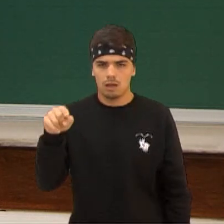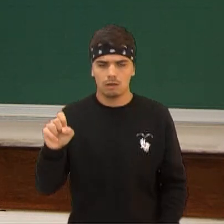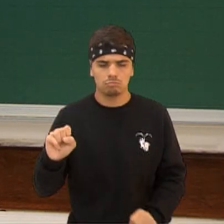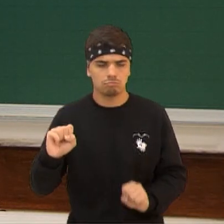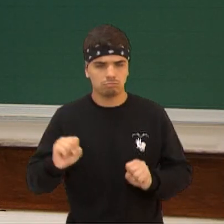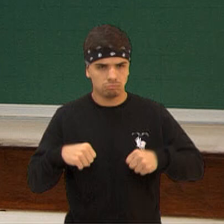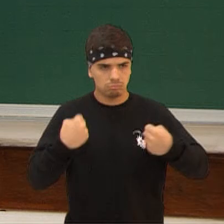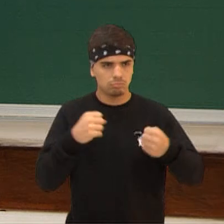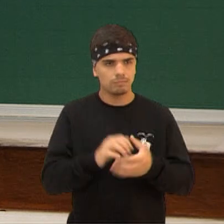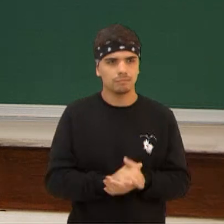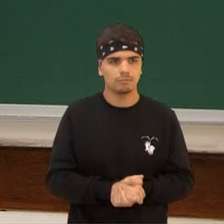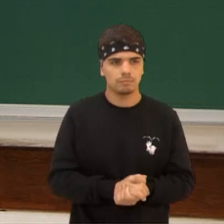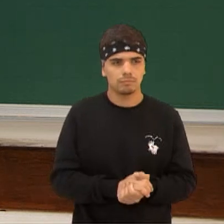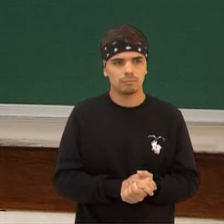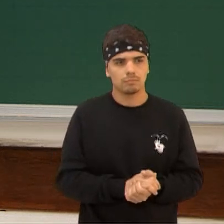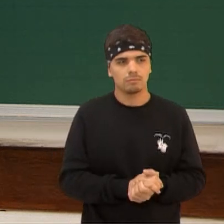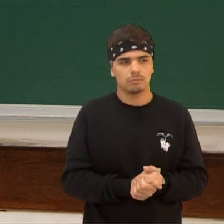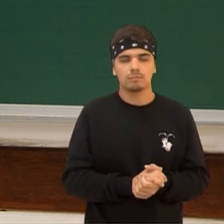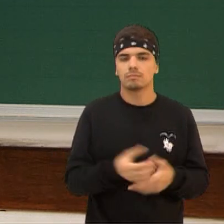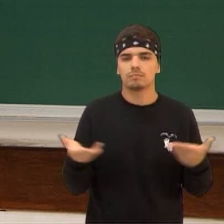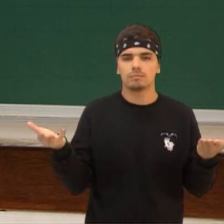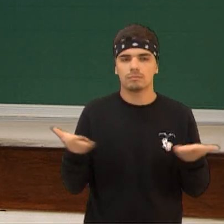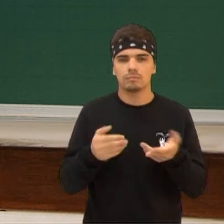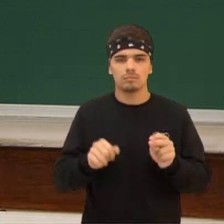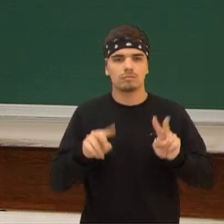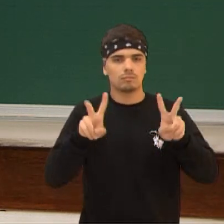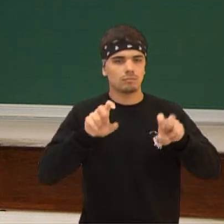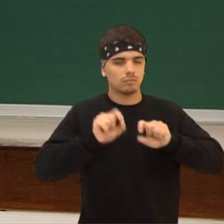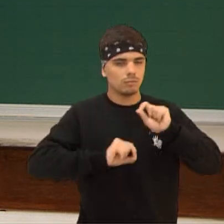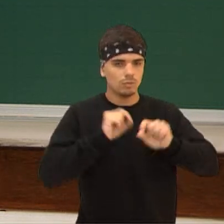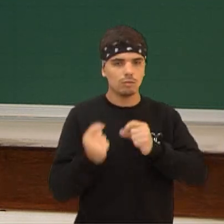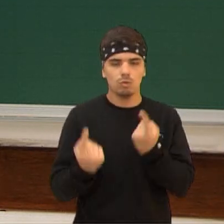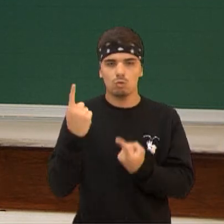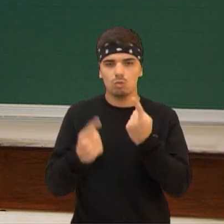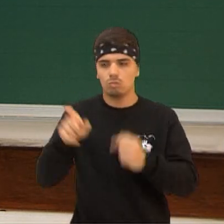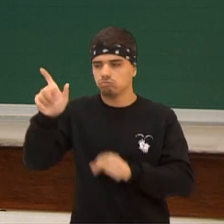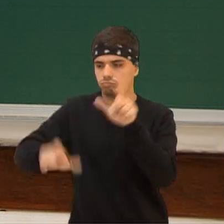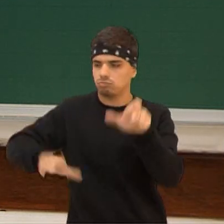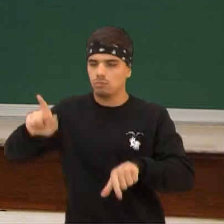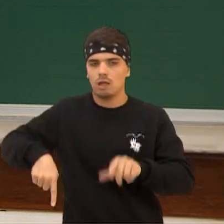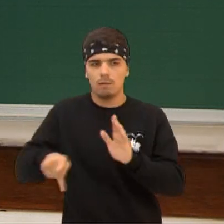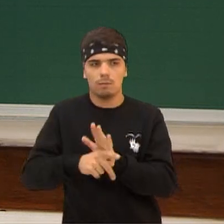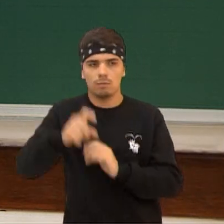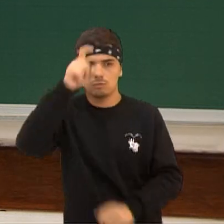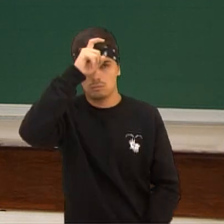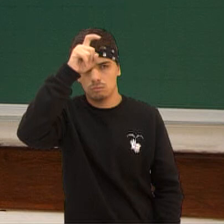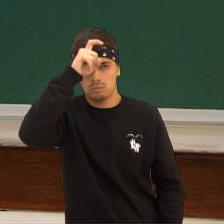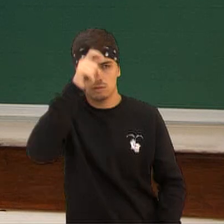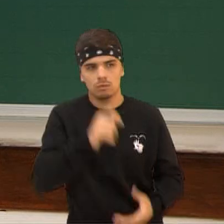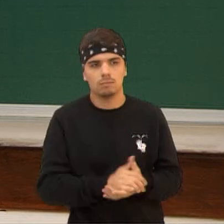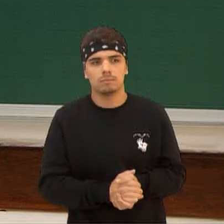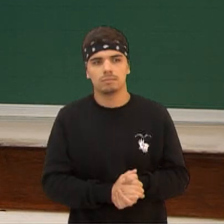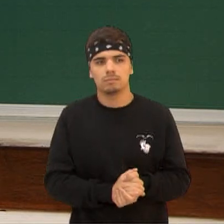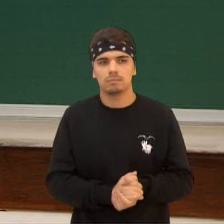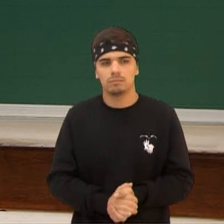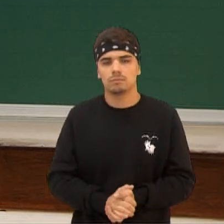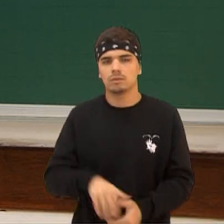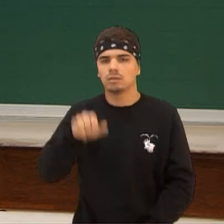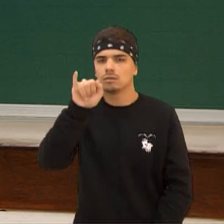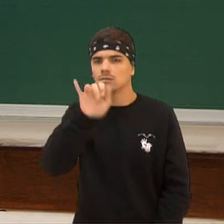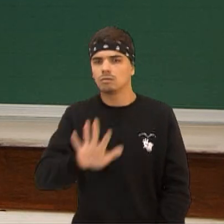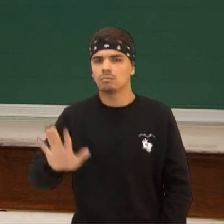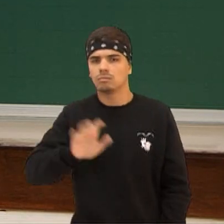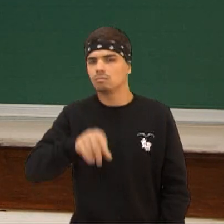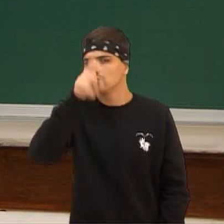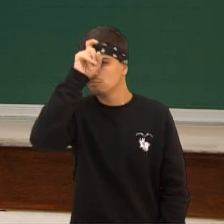né? Ok? Muito bem. E agora? Qual destes é o Zumbi dos Palmares? Qual dessas imagens é